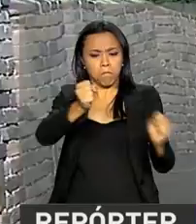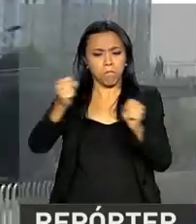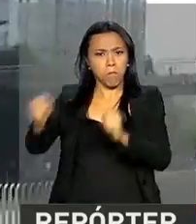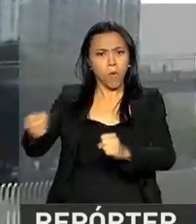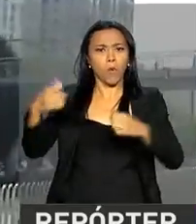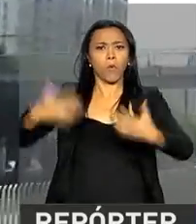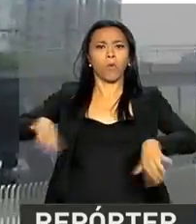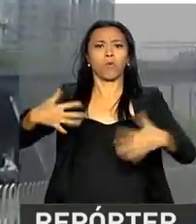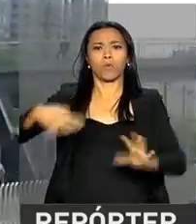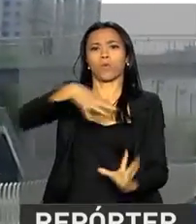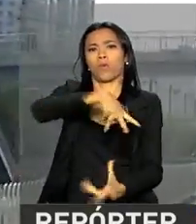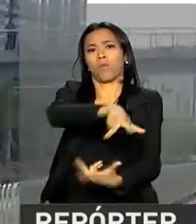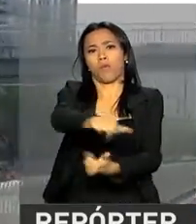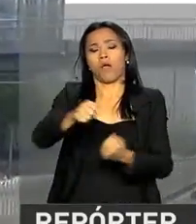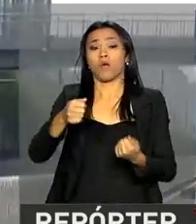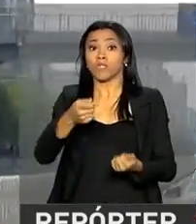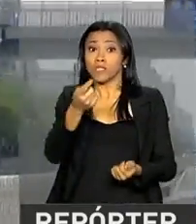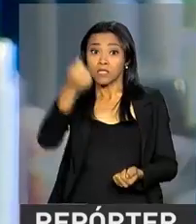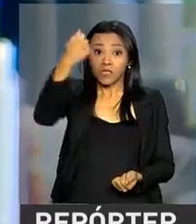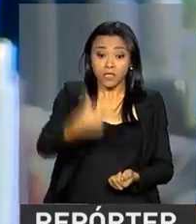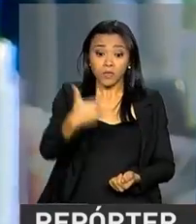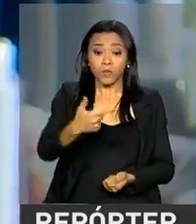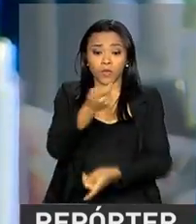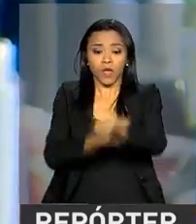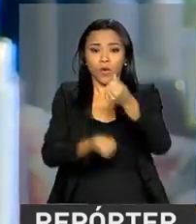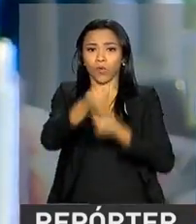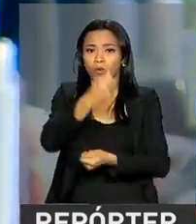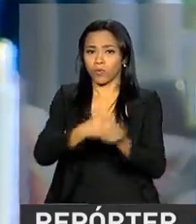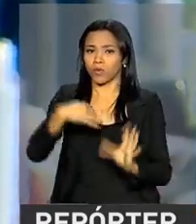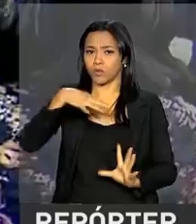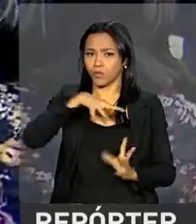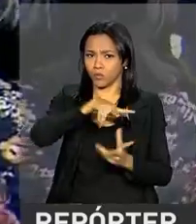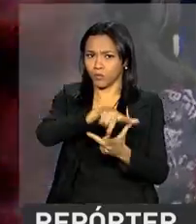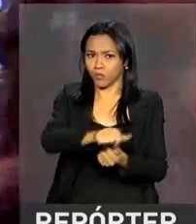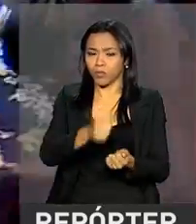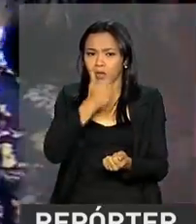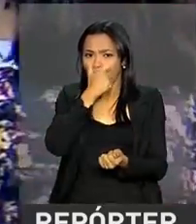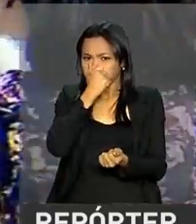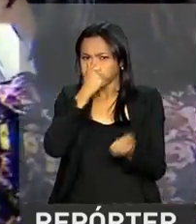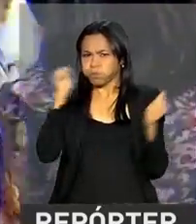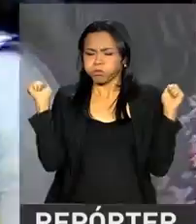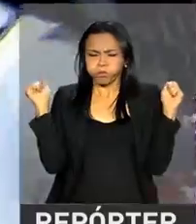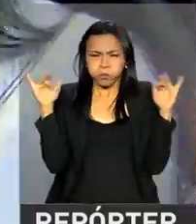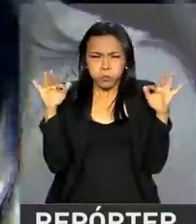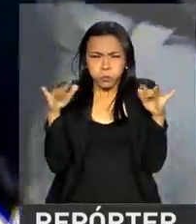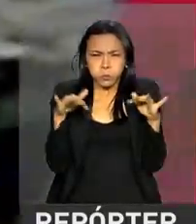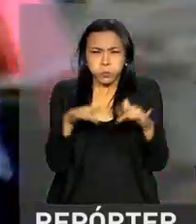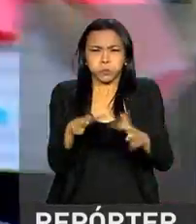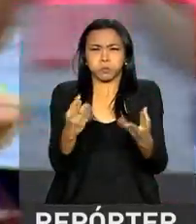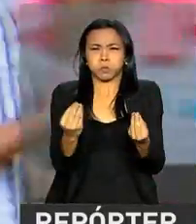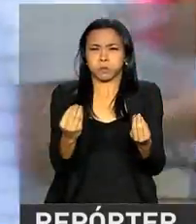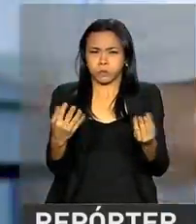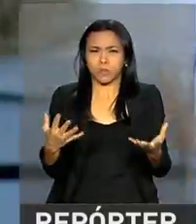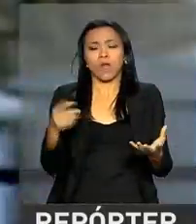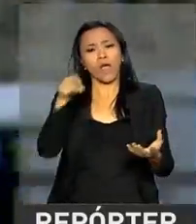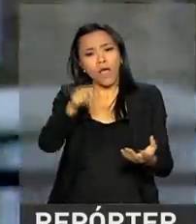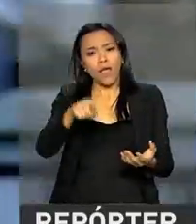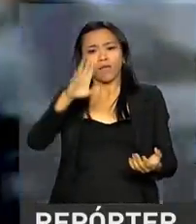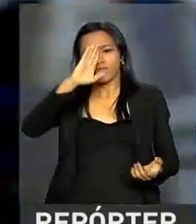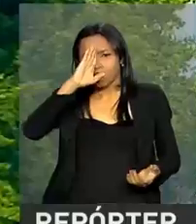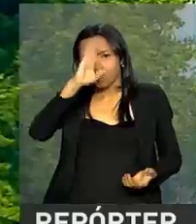global segunda maior economia do mundo ea maior população do planeta o país asiático tem papel fundamental